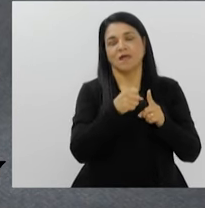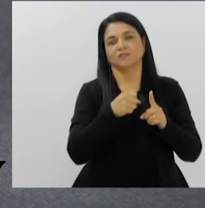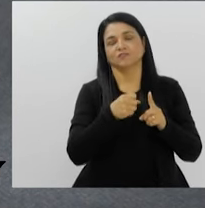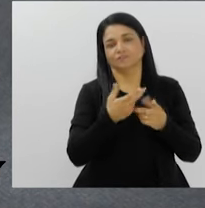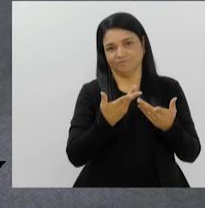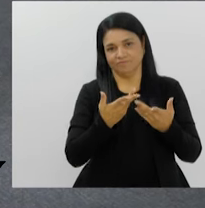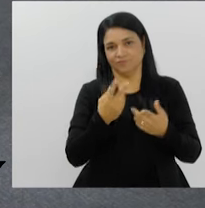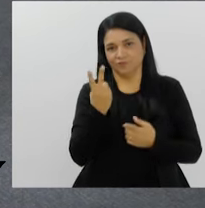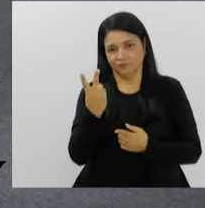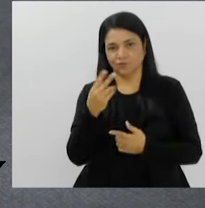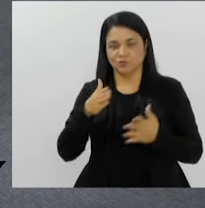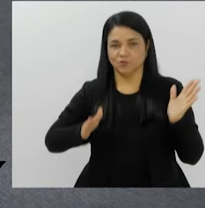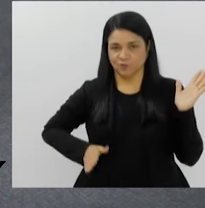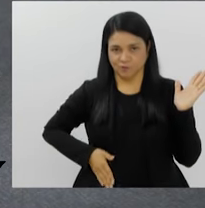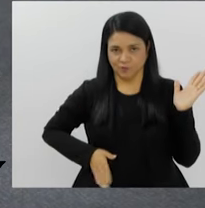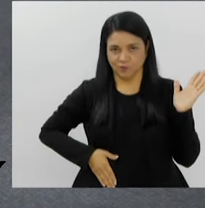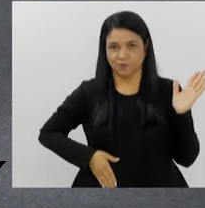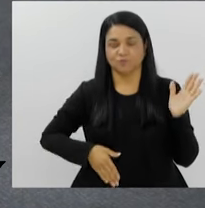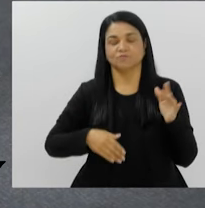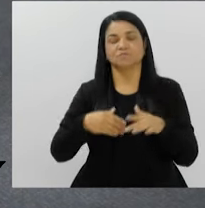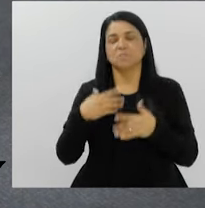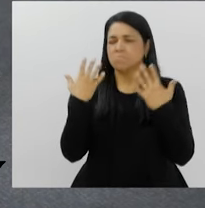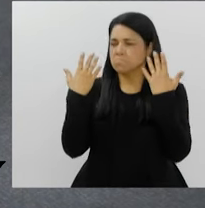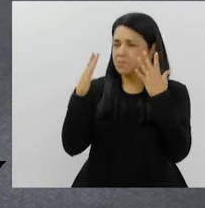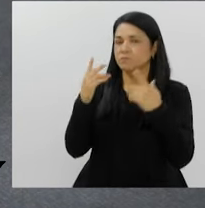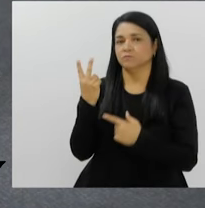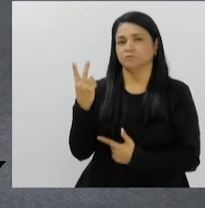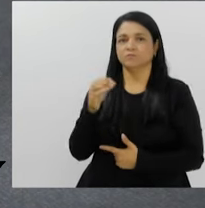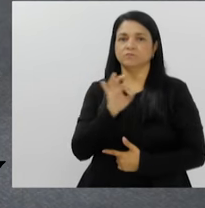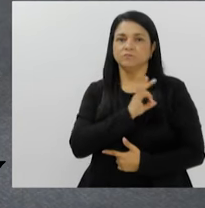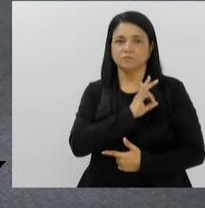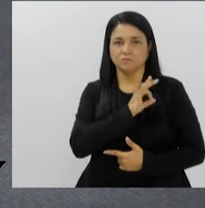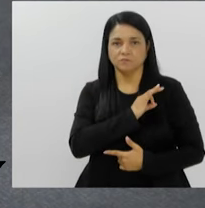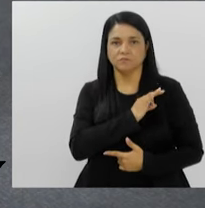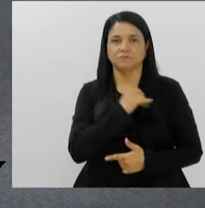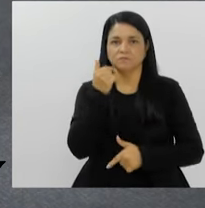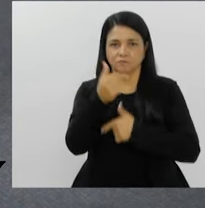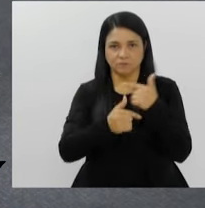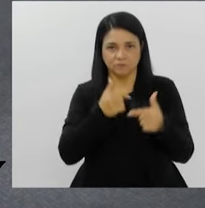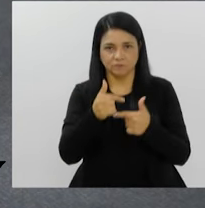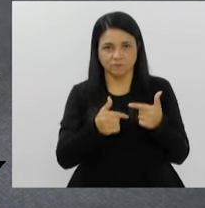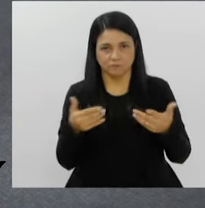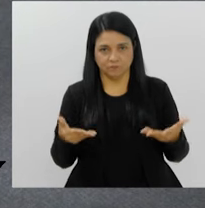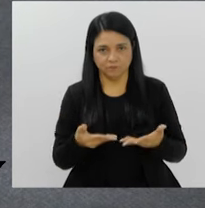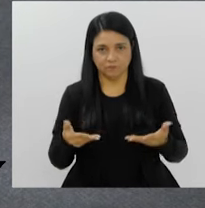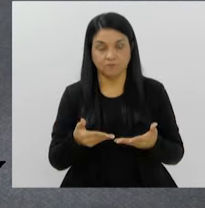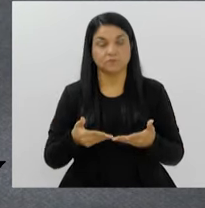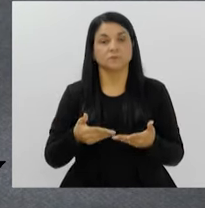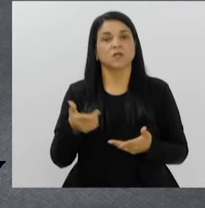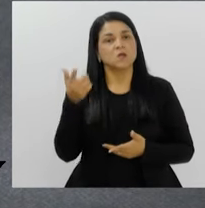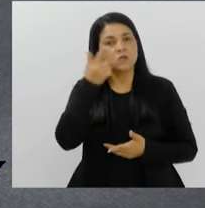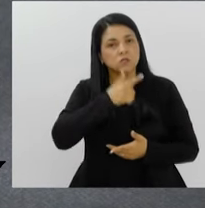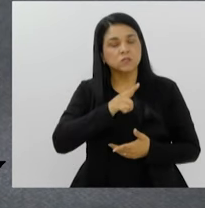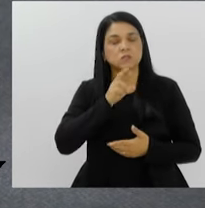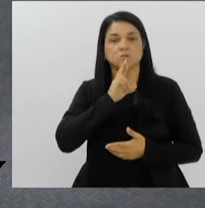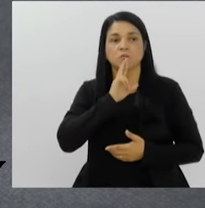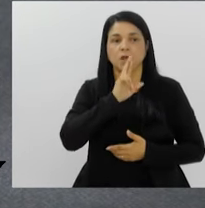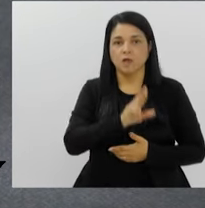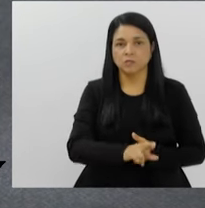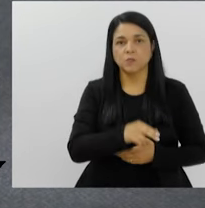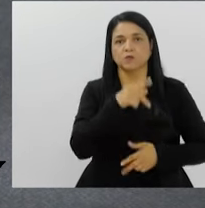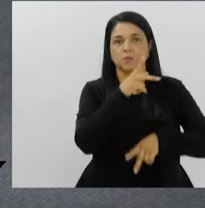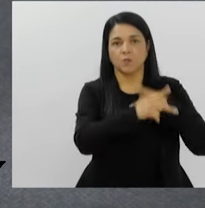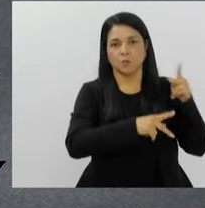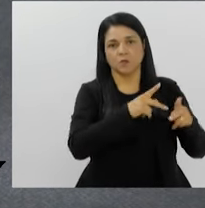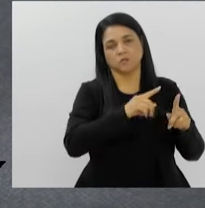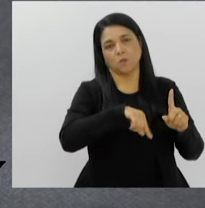policiais que fizeram um bom trabalho no dia de hoje e espero que cada vez mais nós possamos dar a resposta à